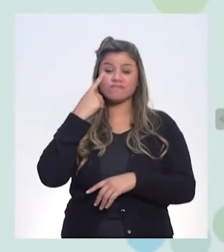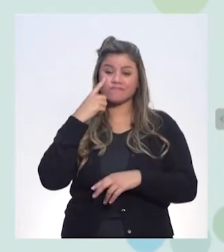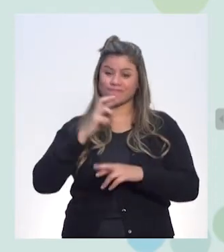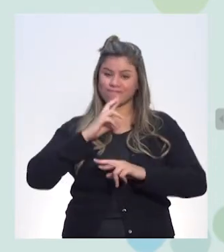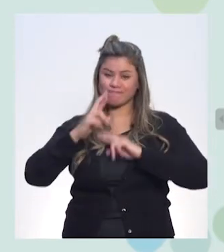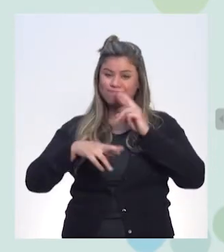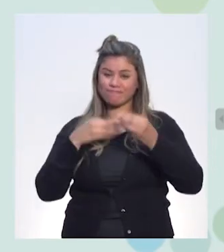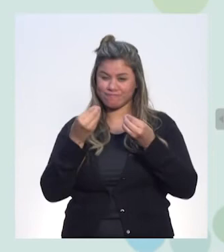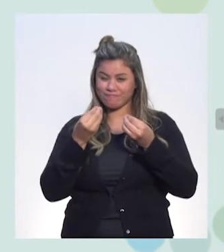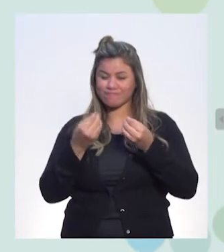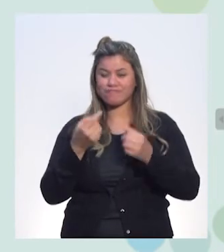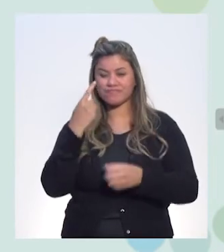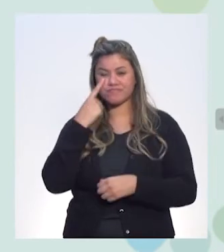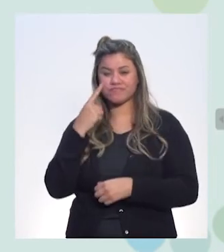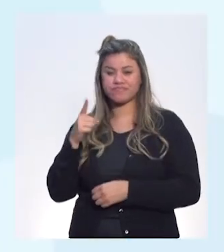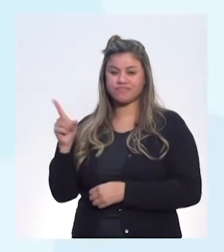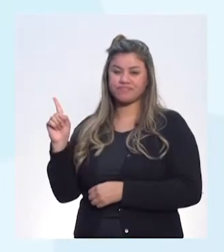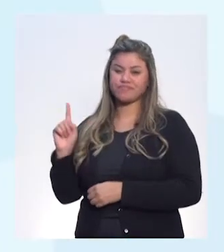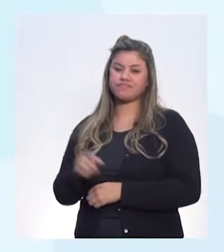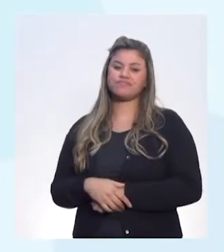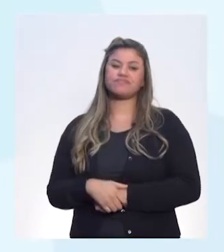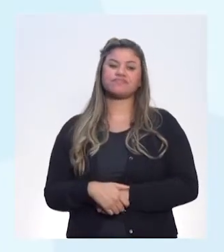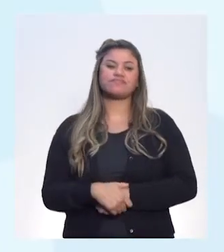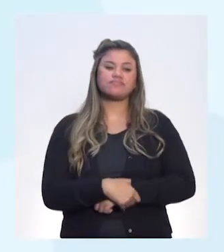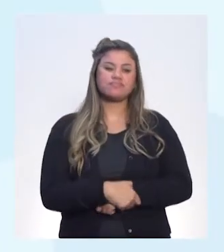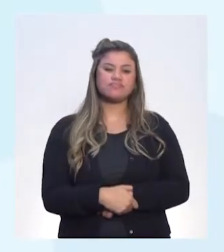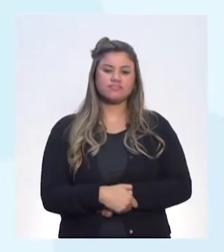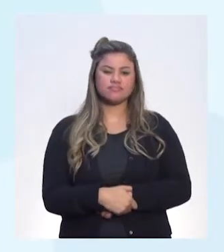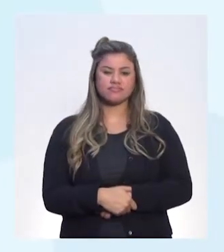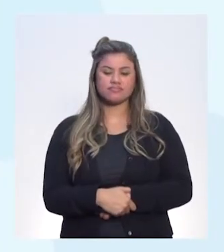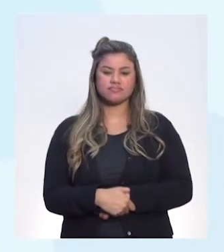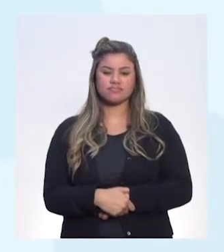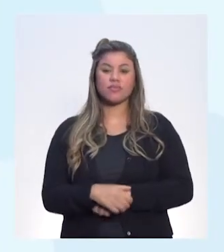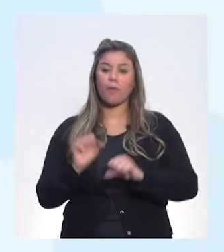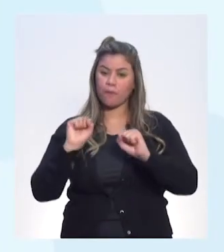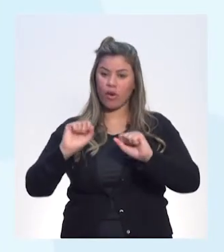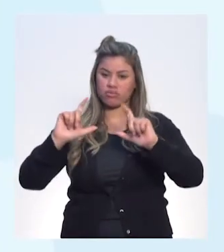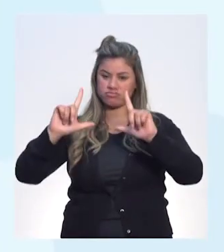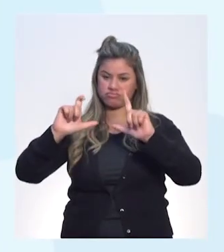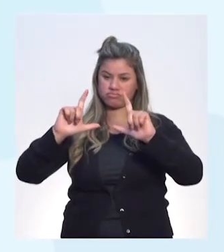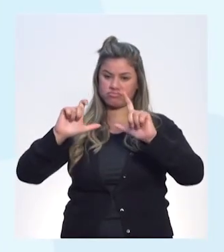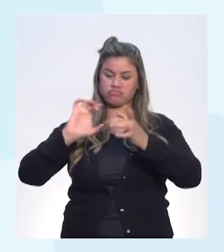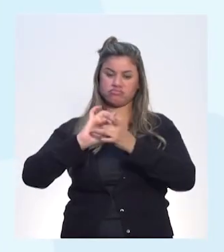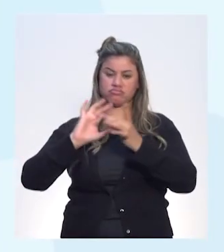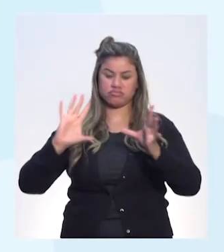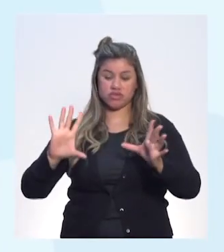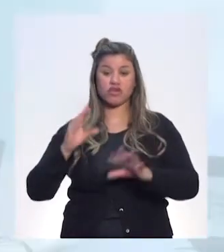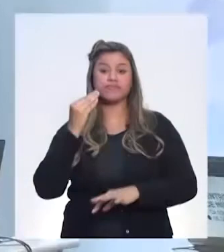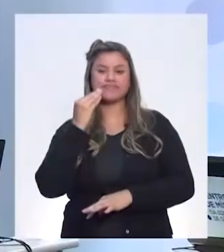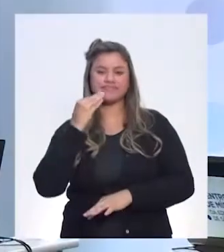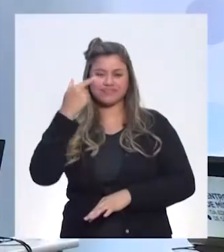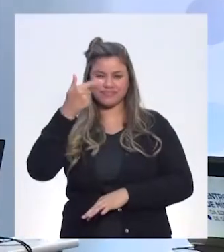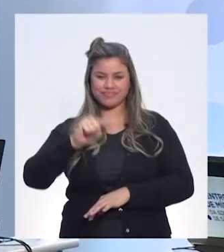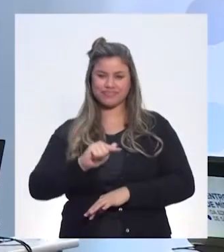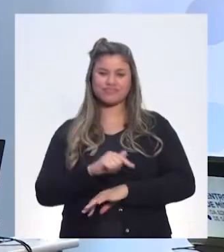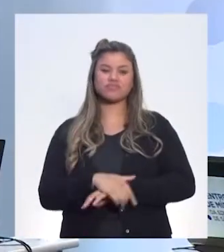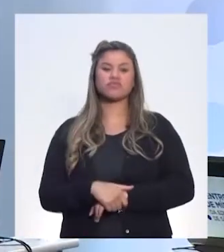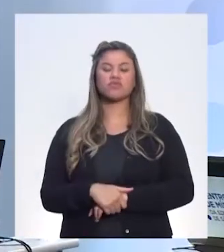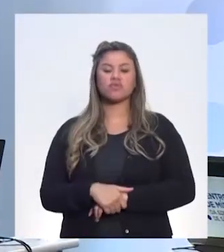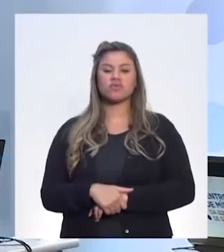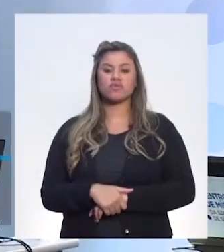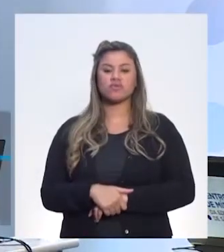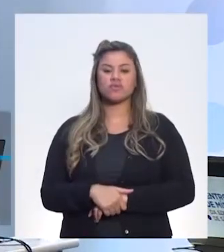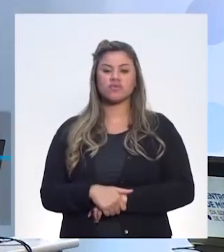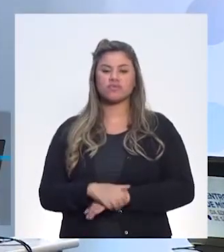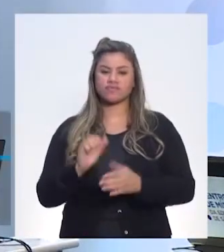resolução. Isso, essa daí para eles. Dá um print, pessoal. Vamos tentar mais uma vez? Então,